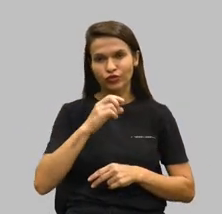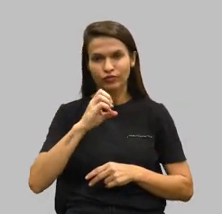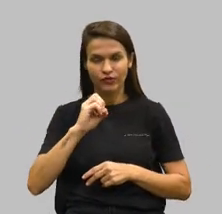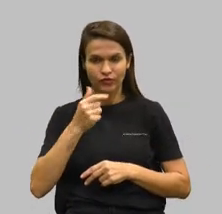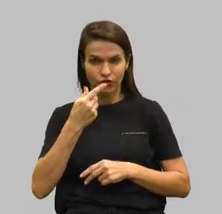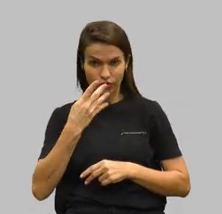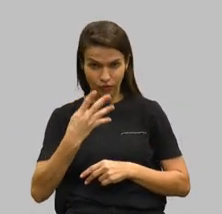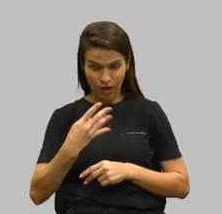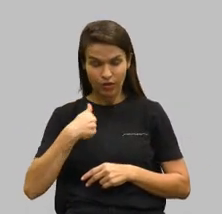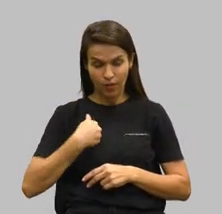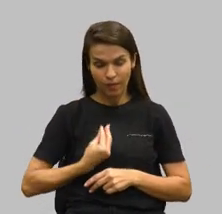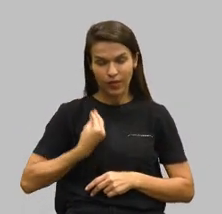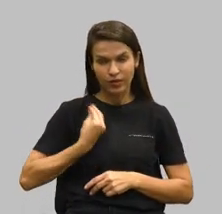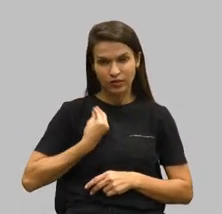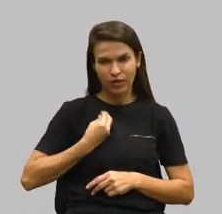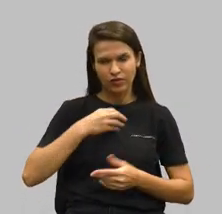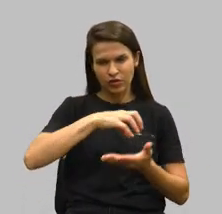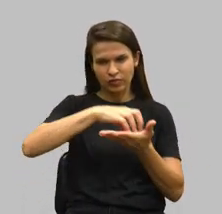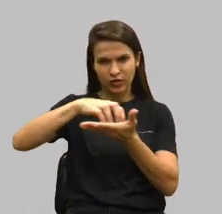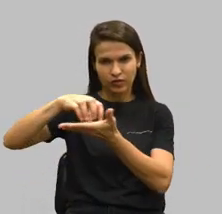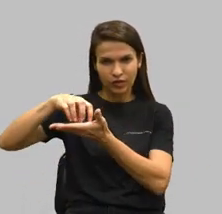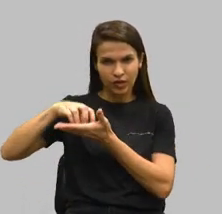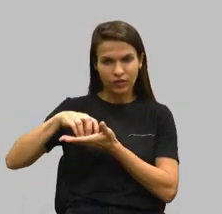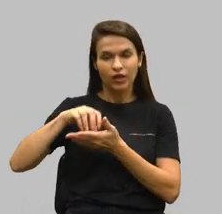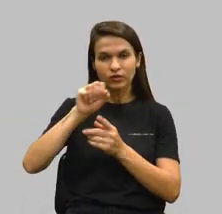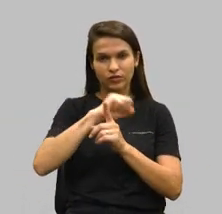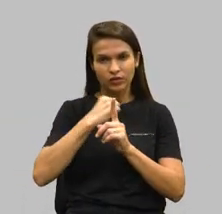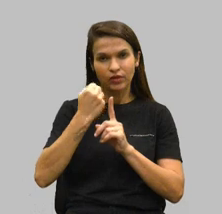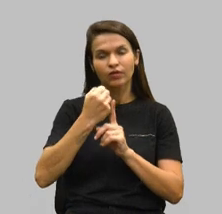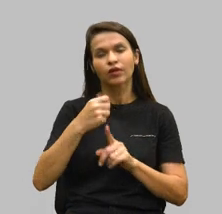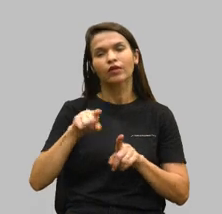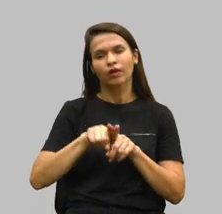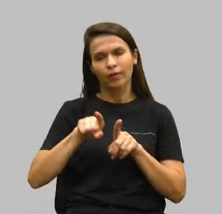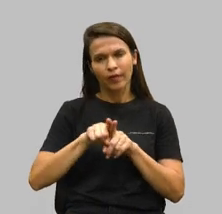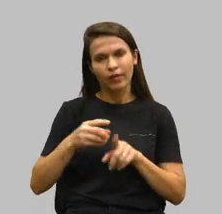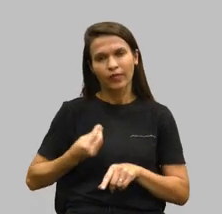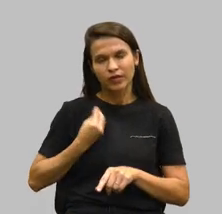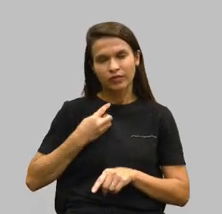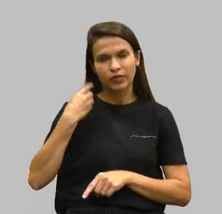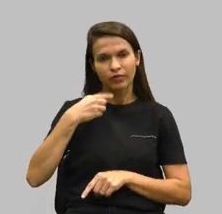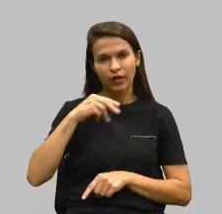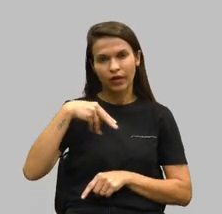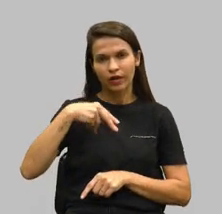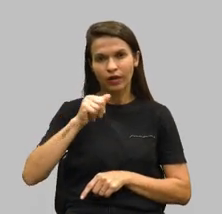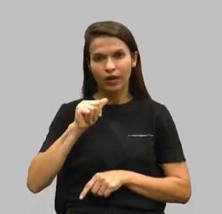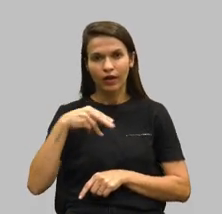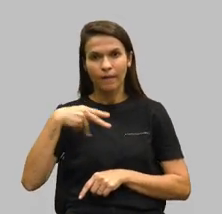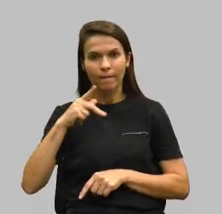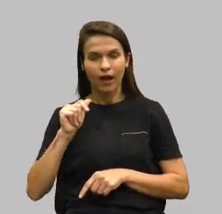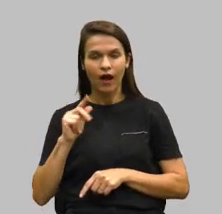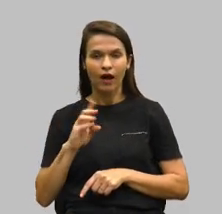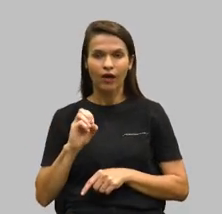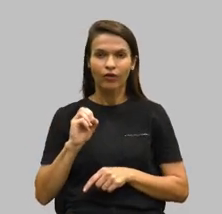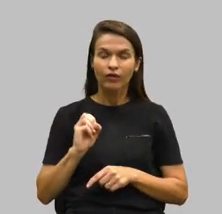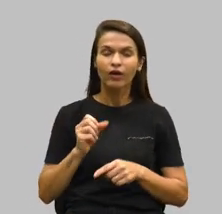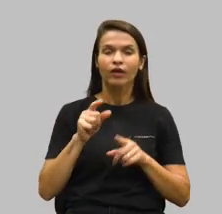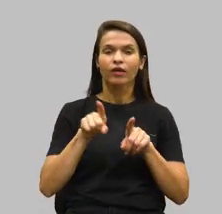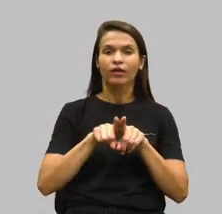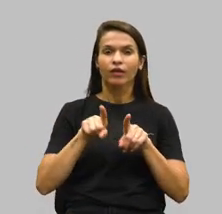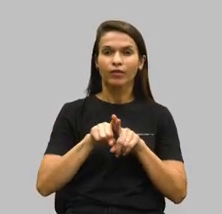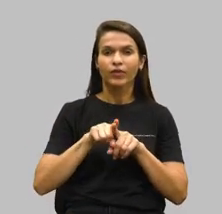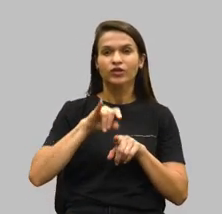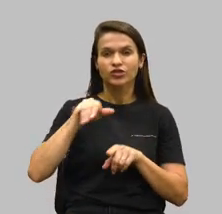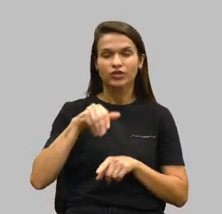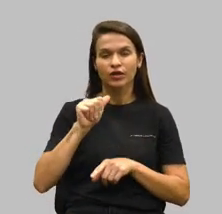presente e diversos setores da sociedade também estiveram deputada Ana Paula Siqueira junto com o deputado Jean Freire que assim como eu